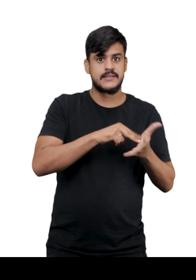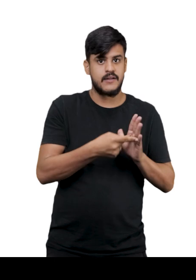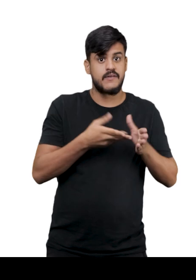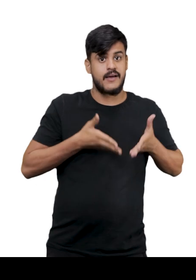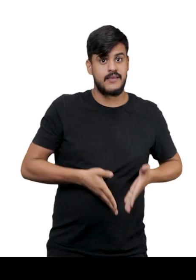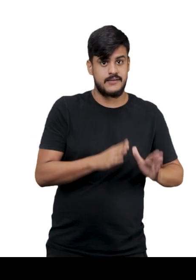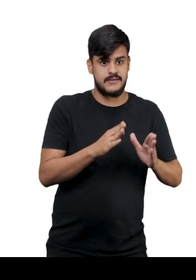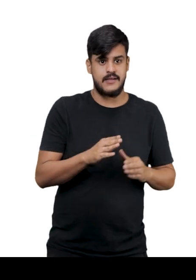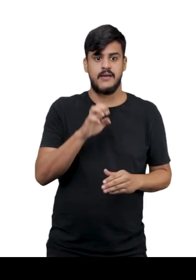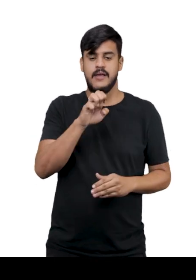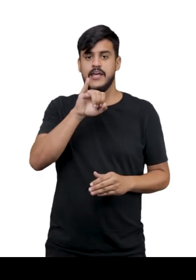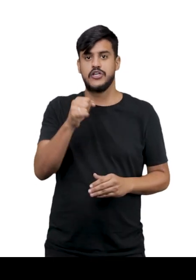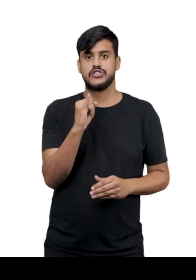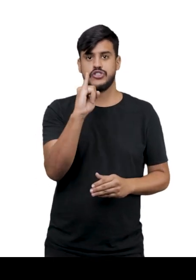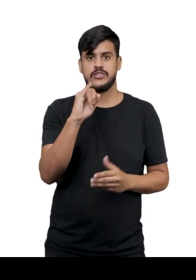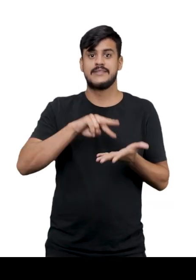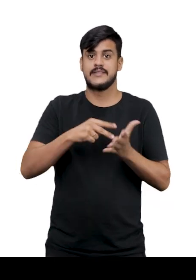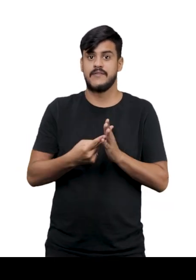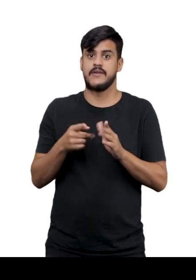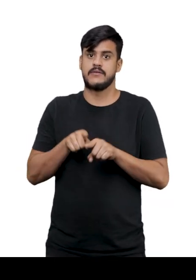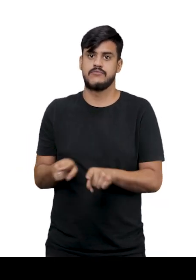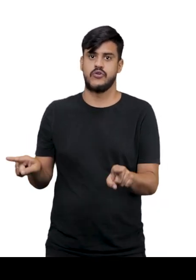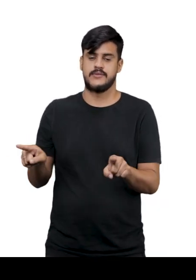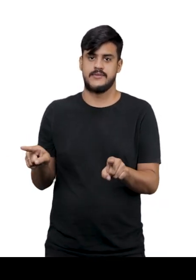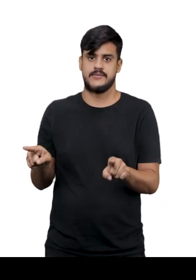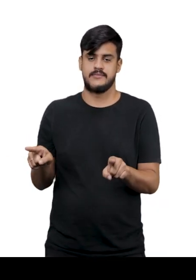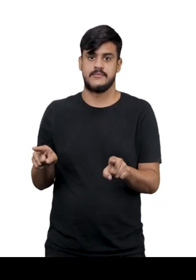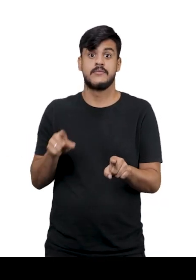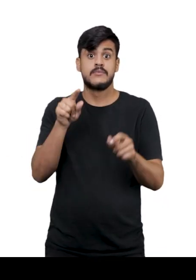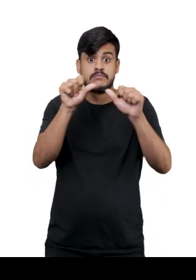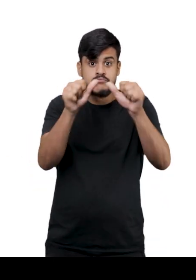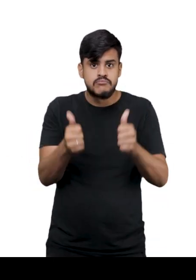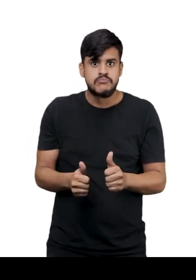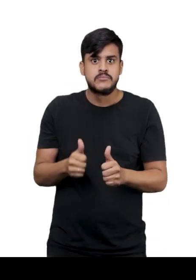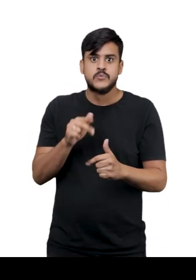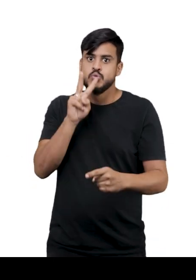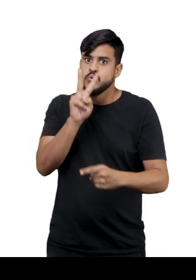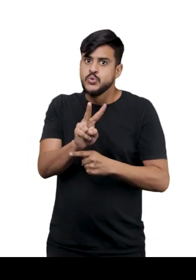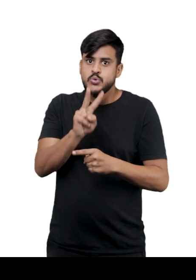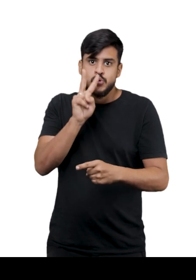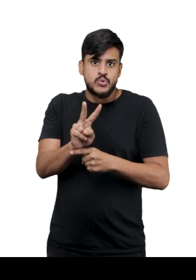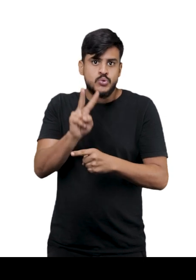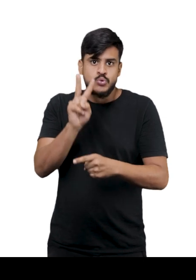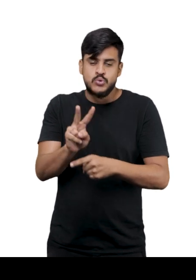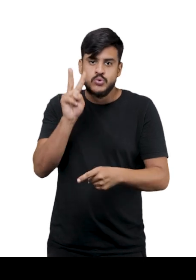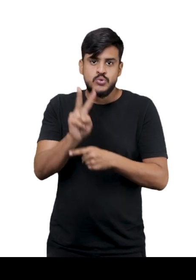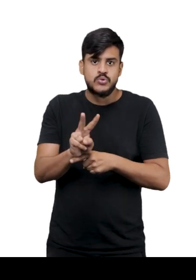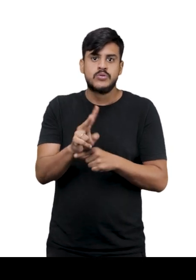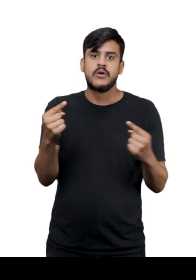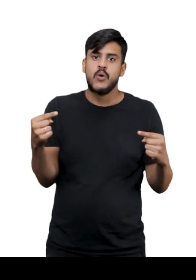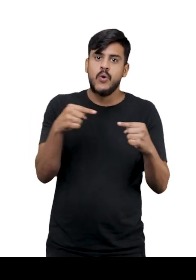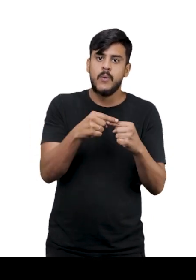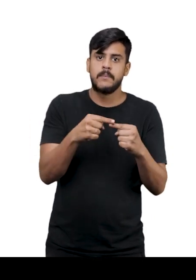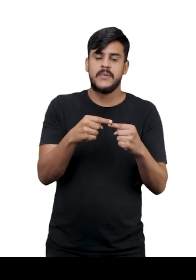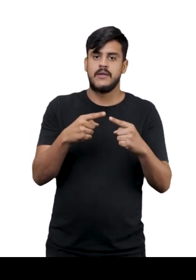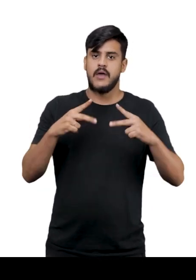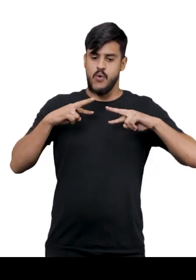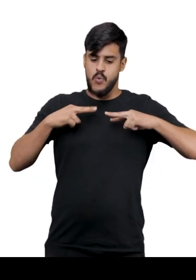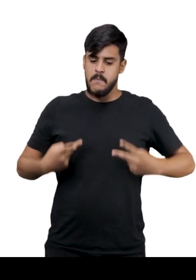Eji, 2. Essas esculturas são cuidadas com devoção e geralmente